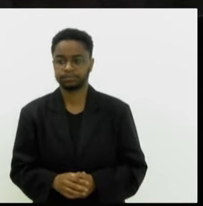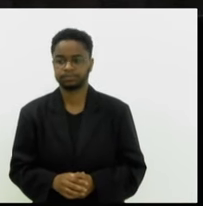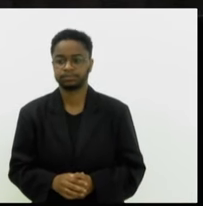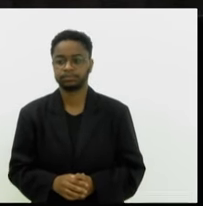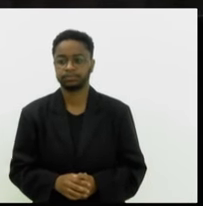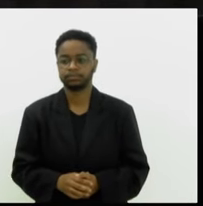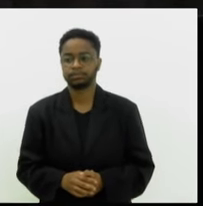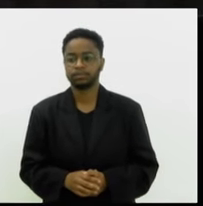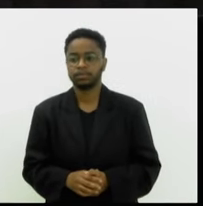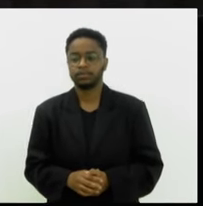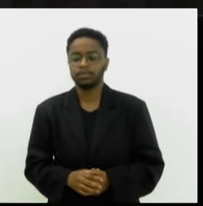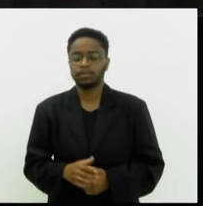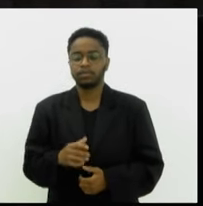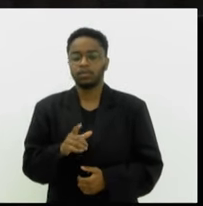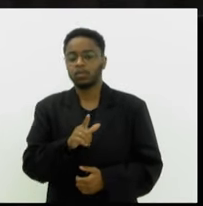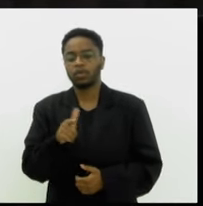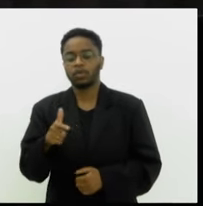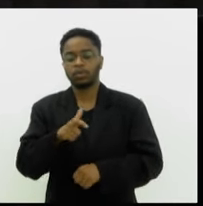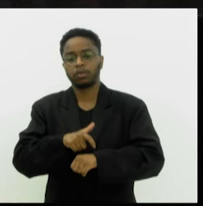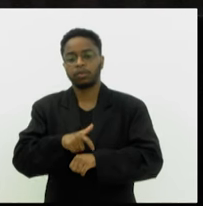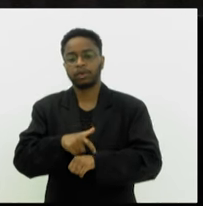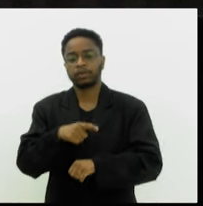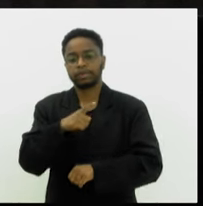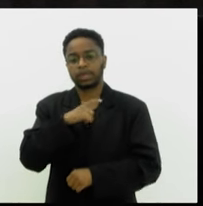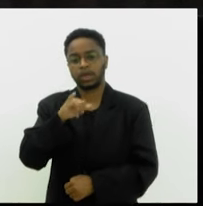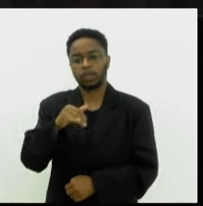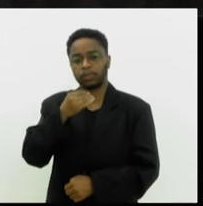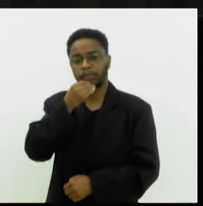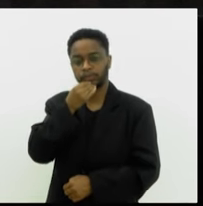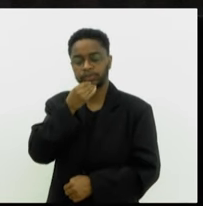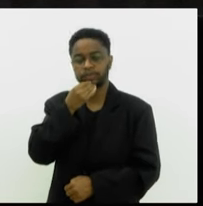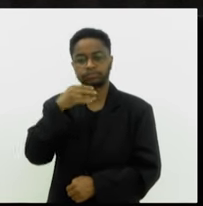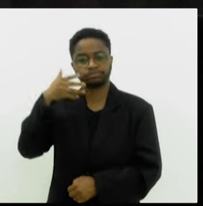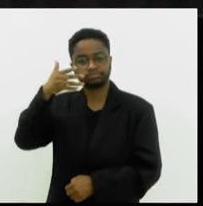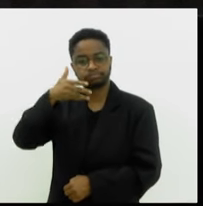outra vez que eu tiver a oportunidade de